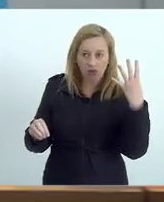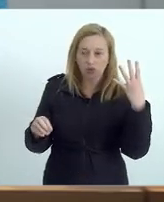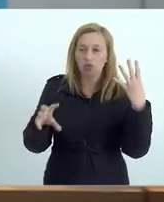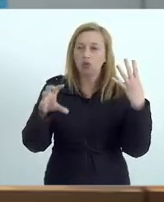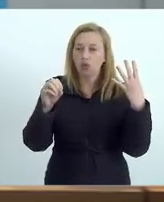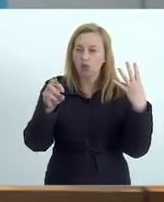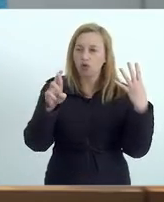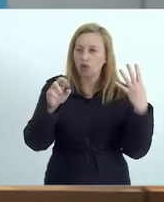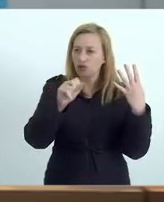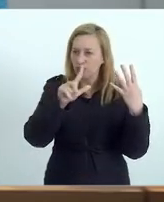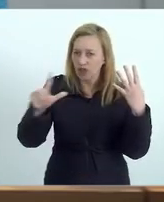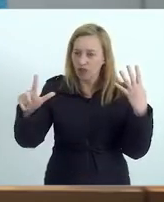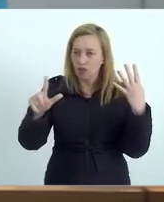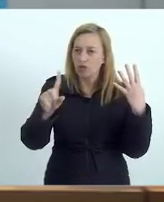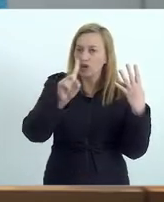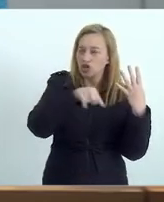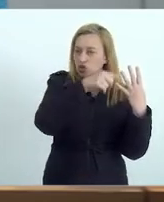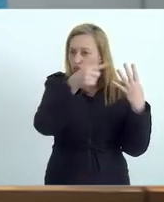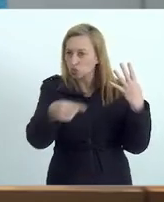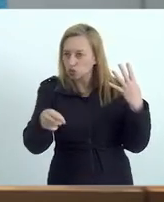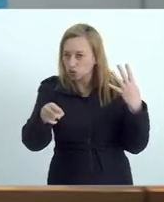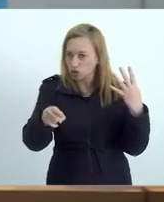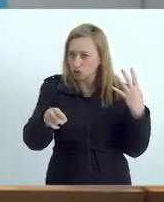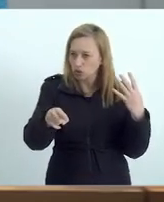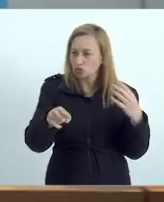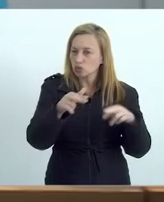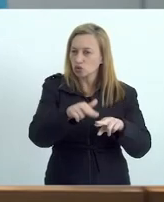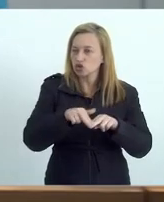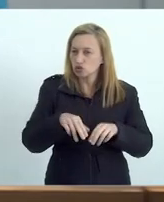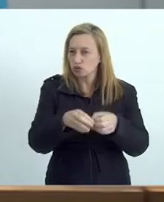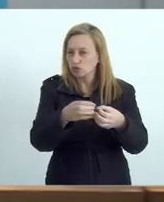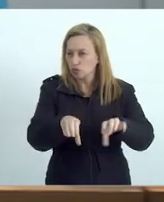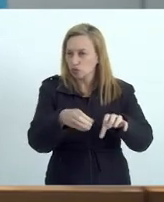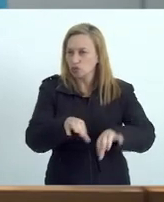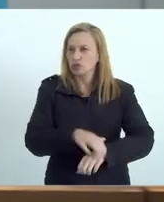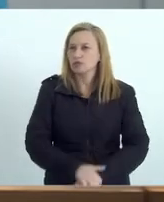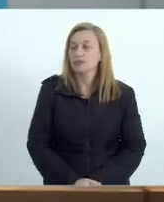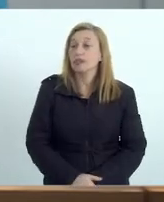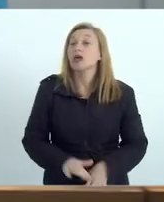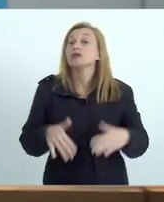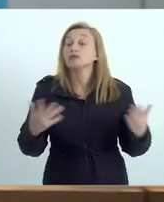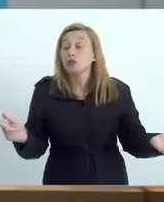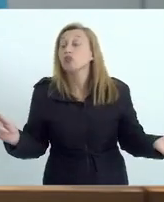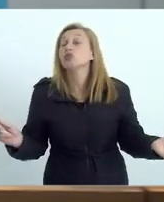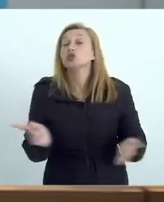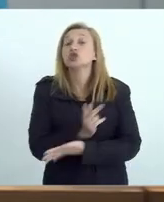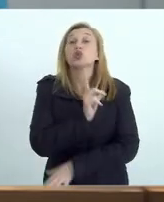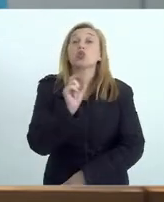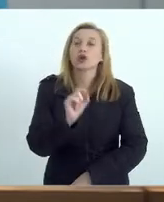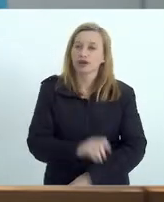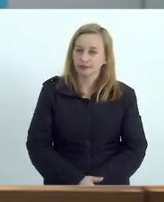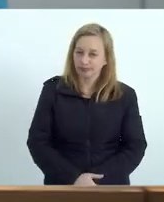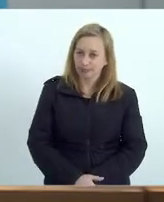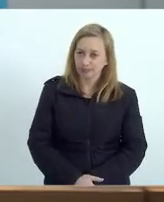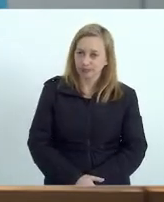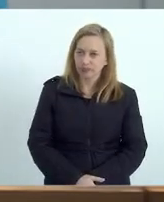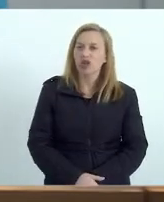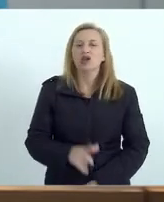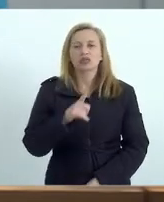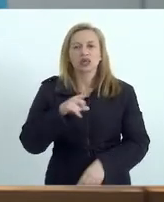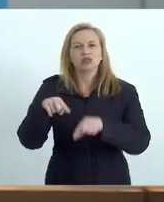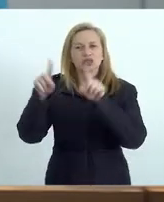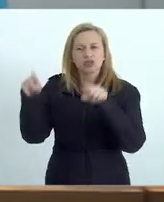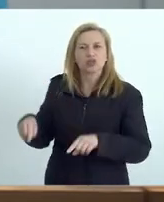excluídos da Corporação devido a esse concurso então o que que aconteceu e Inclusive tem um tem um